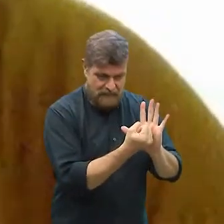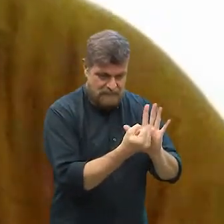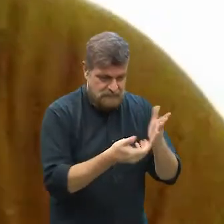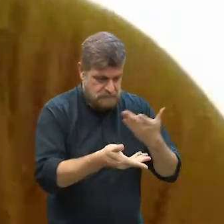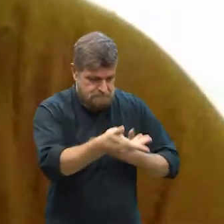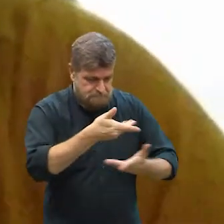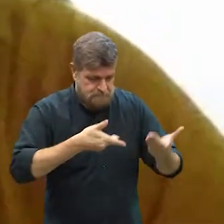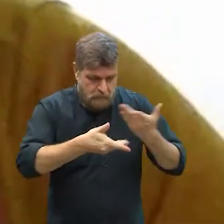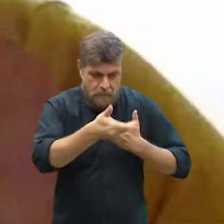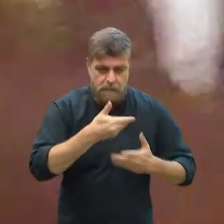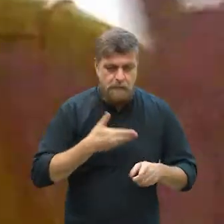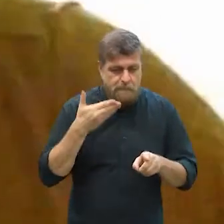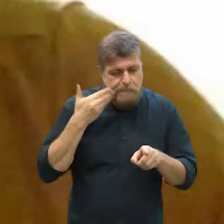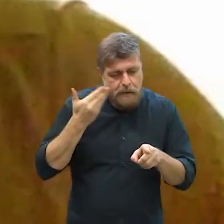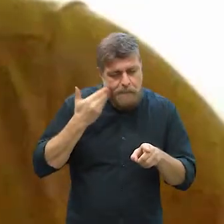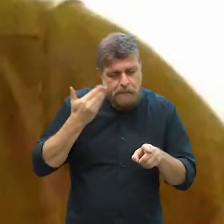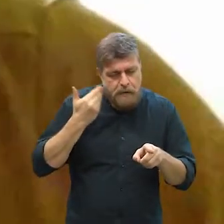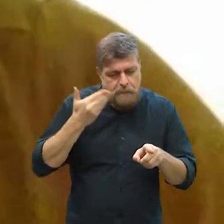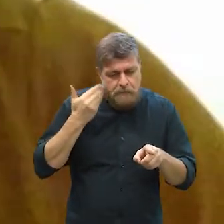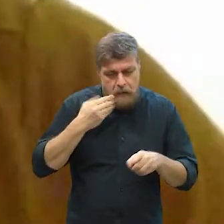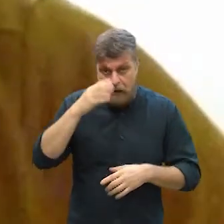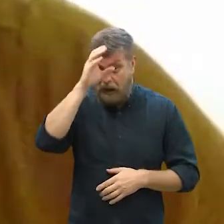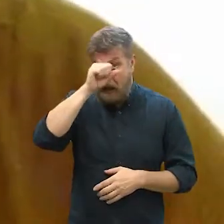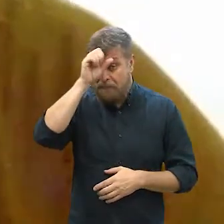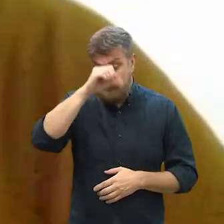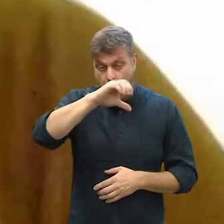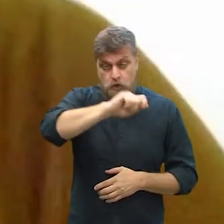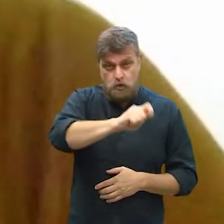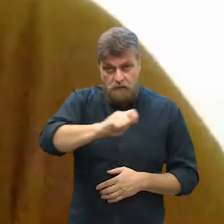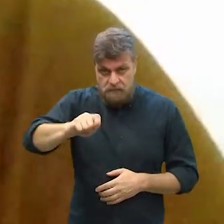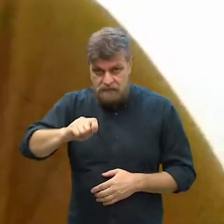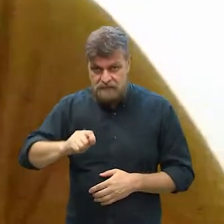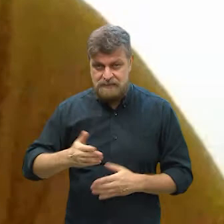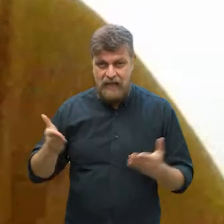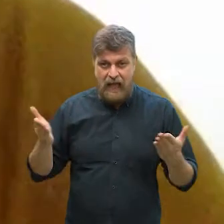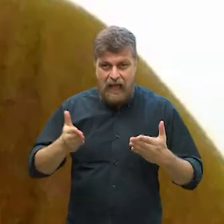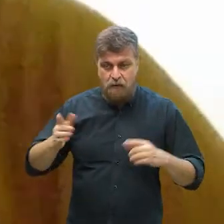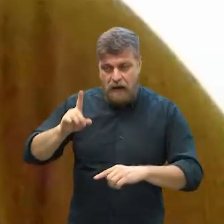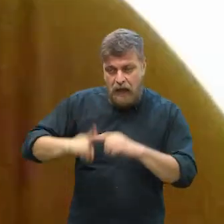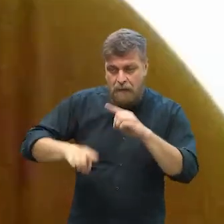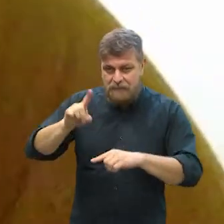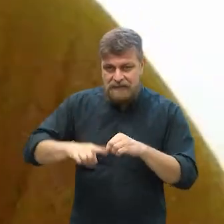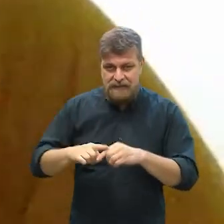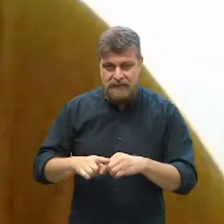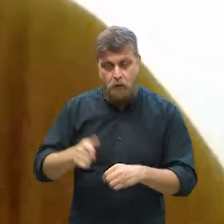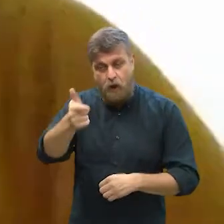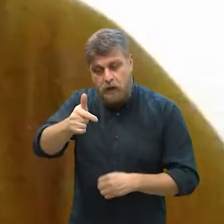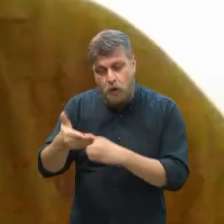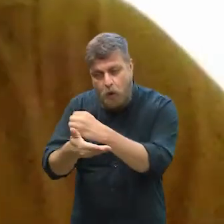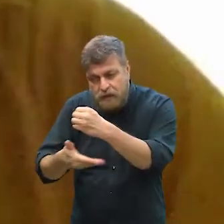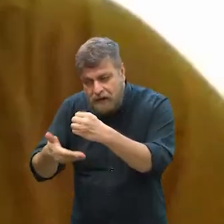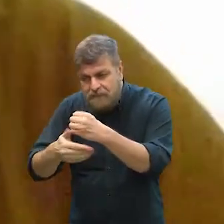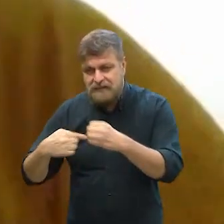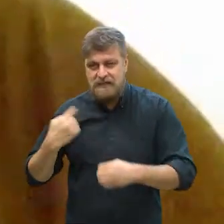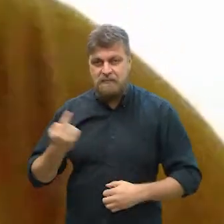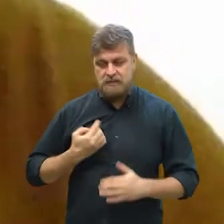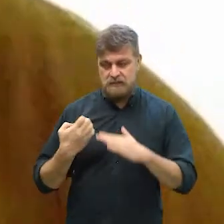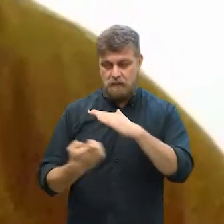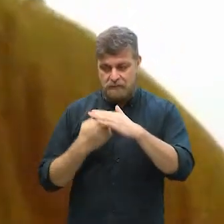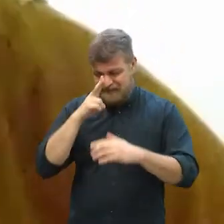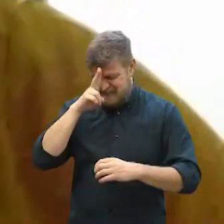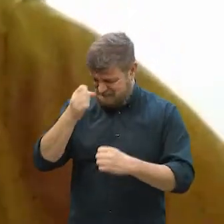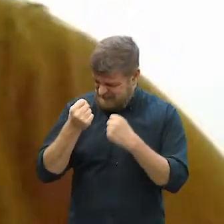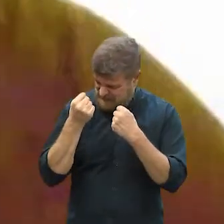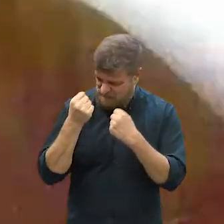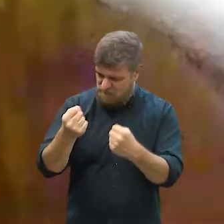e agora é como que a gente, com esse aprendizado de 9 meses, transforma outros produtos e cria outros pilares para que seja uma Bidana também mais